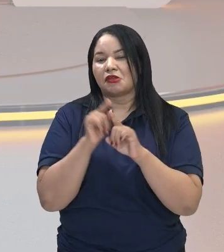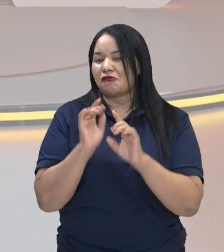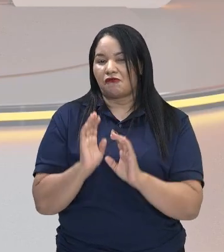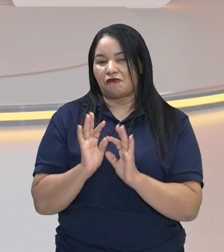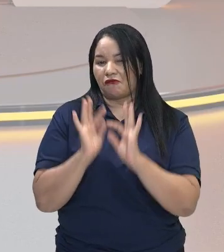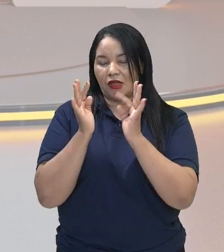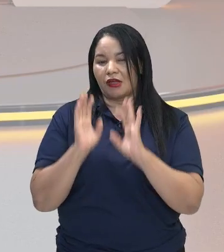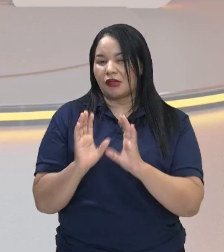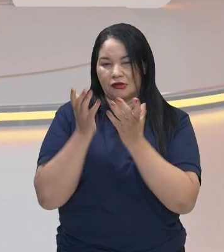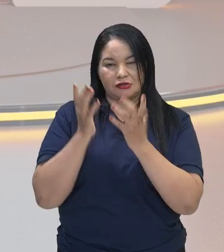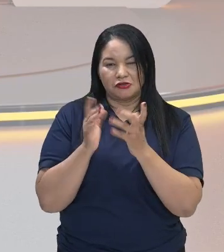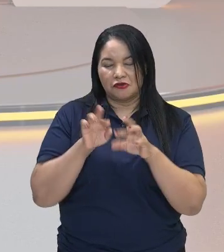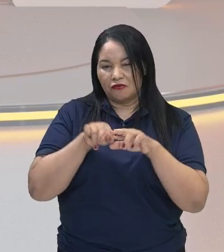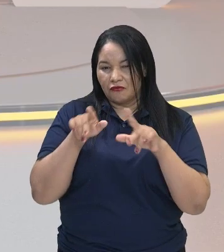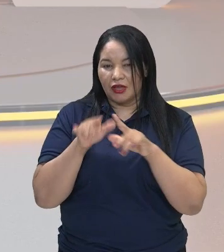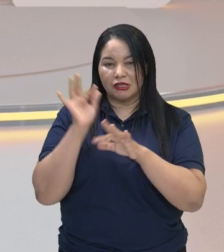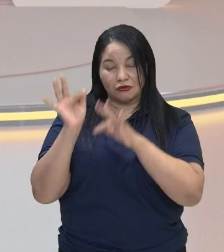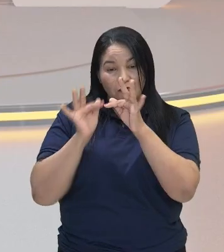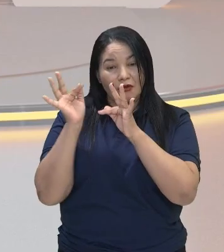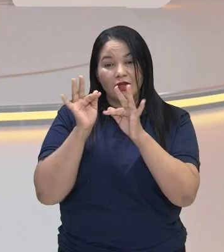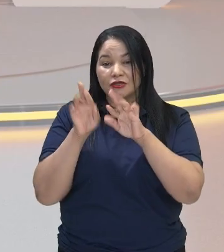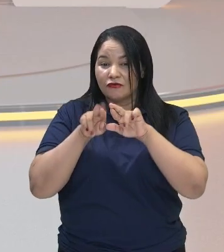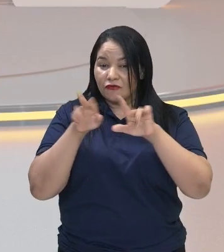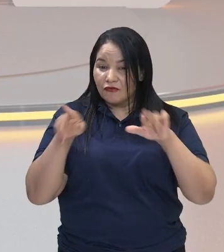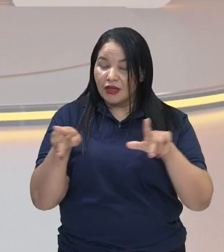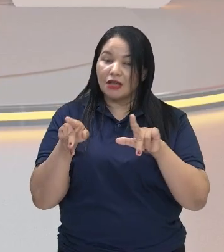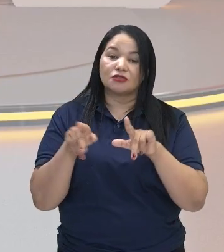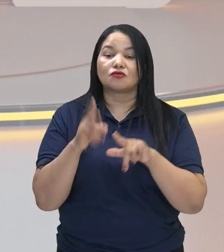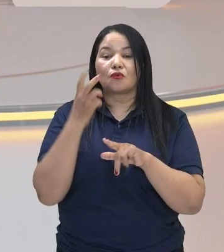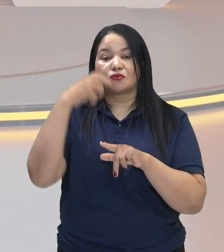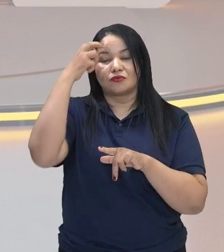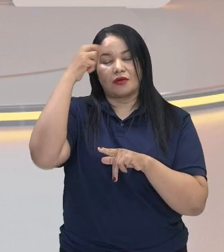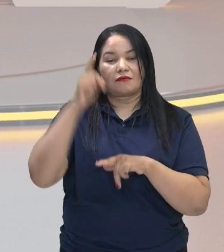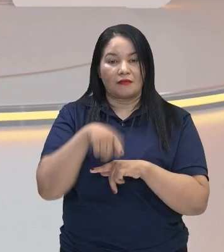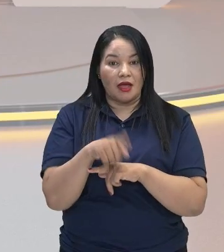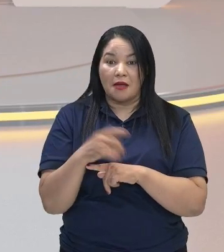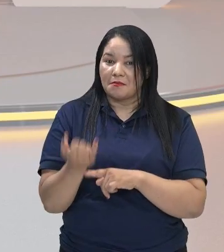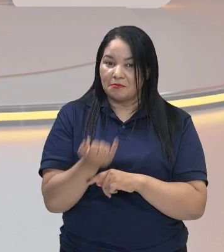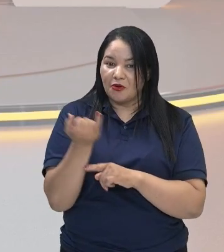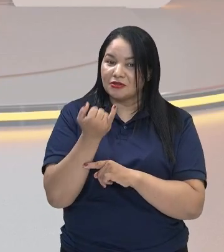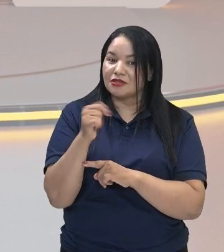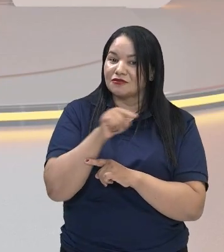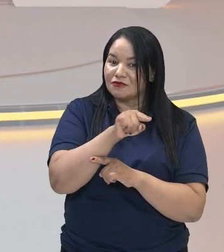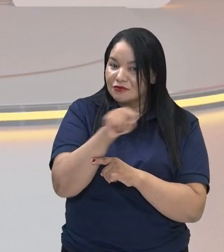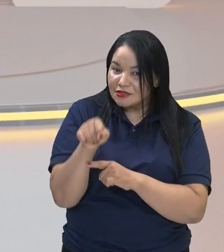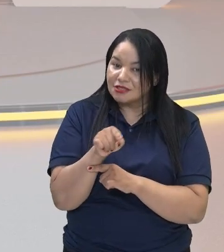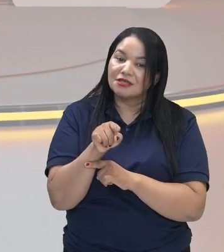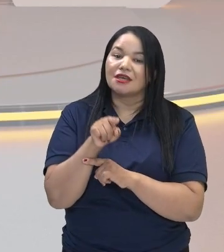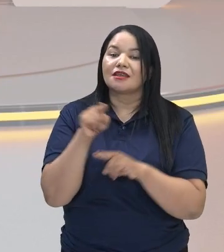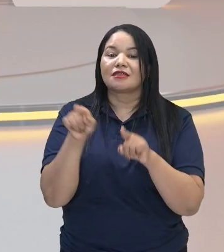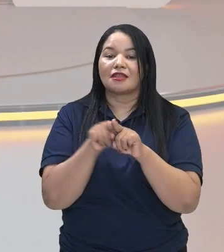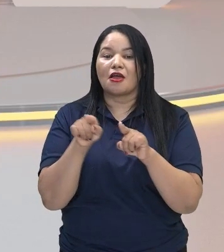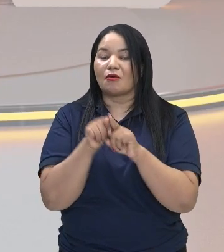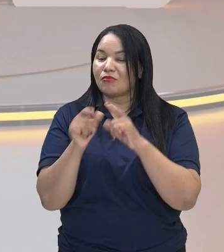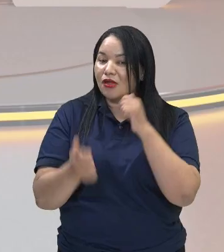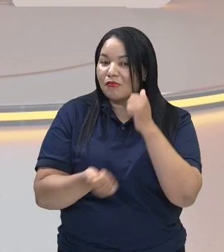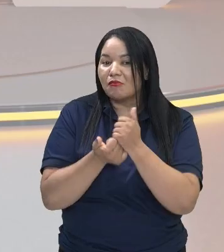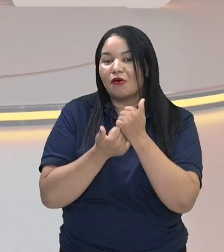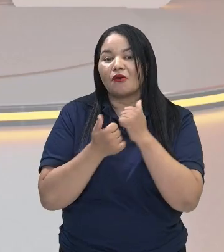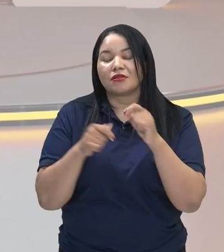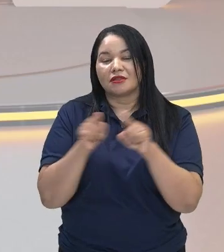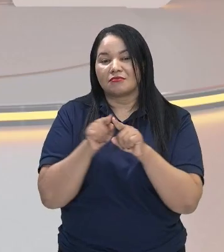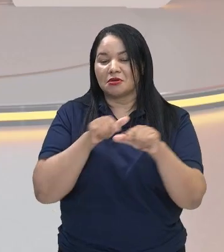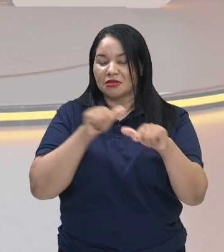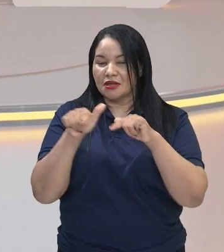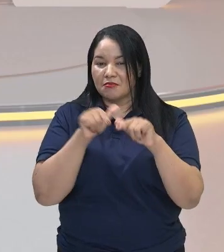e eventos culturais. Isso é muito importante aí que você reforce essa